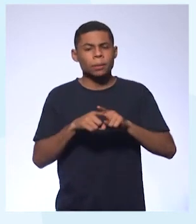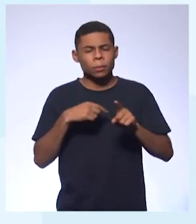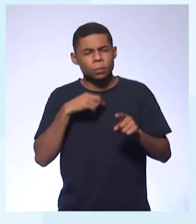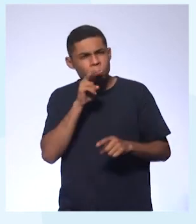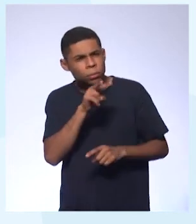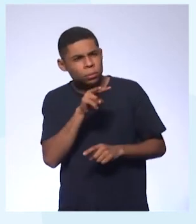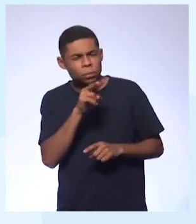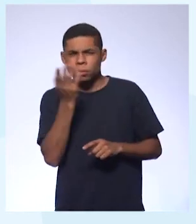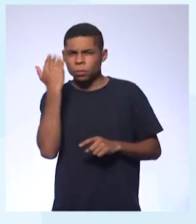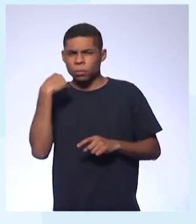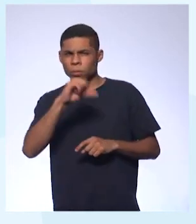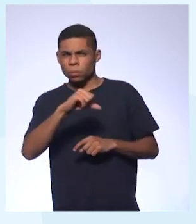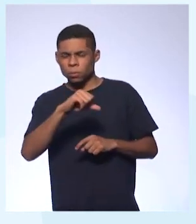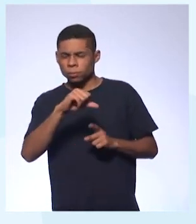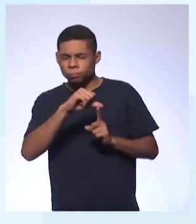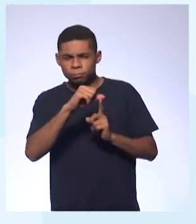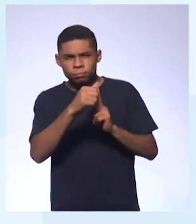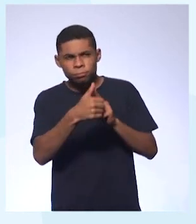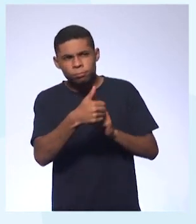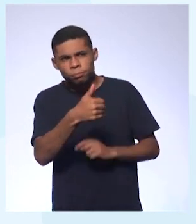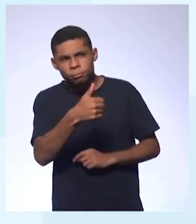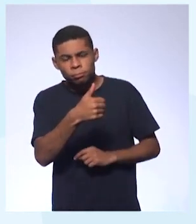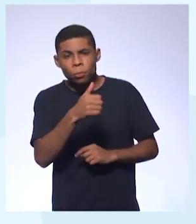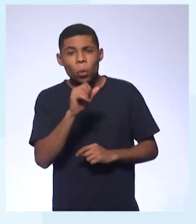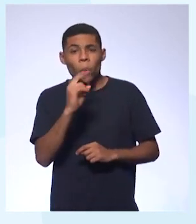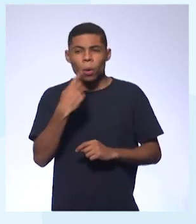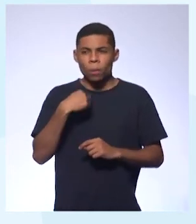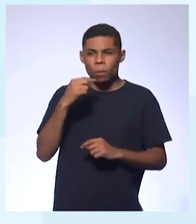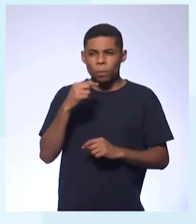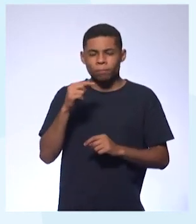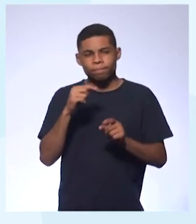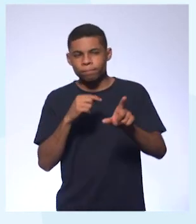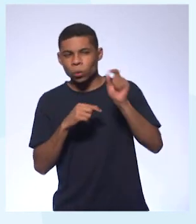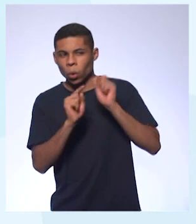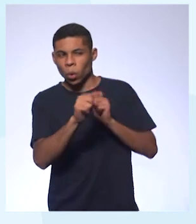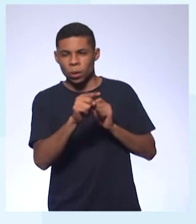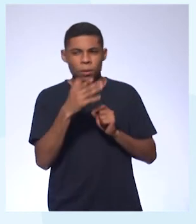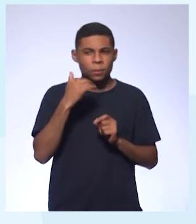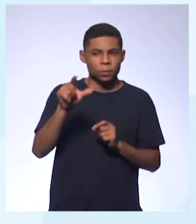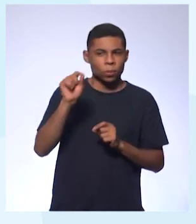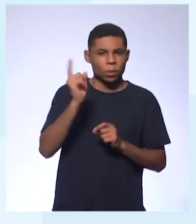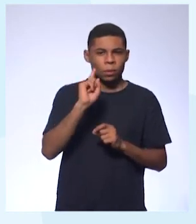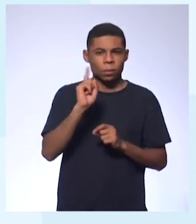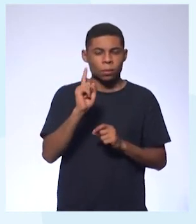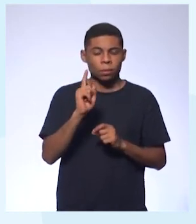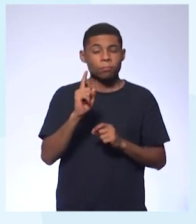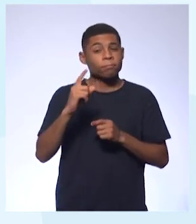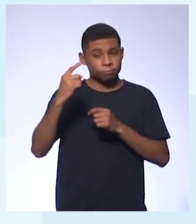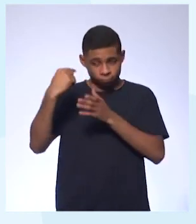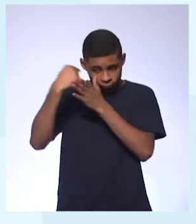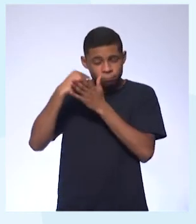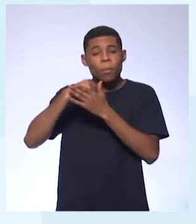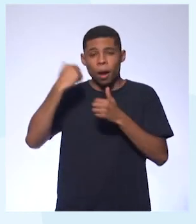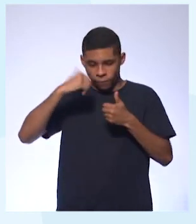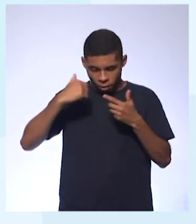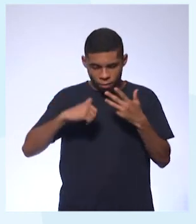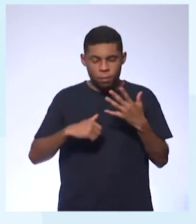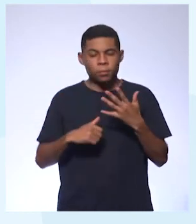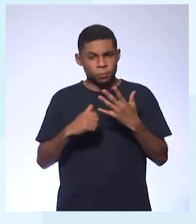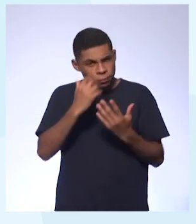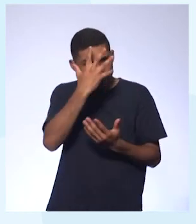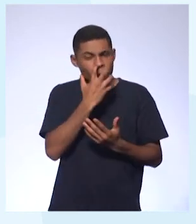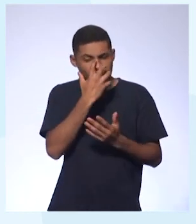para aquilo que pratica ou escolhe. Autoavaliar-se é ter um olhar profundo e